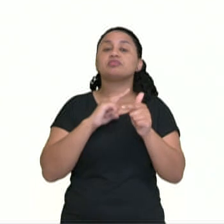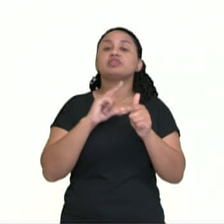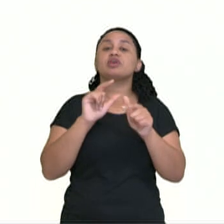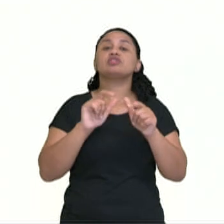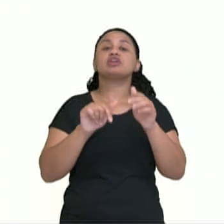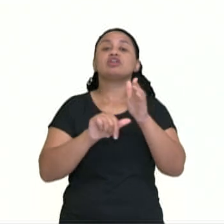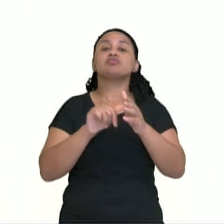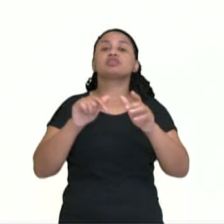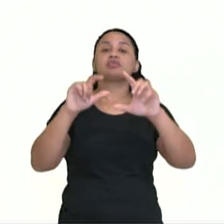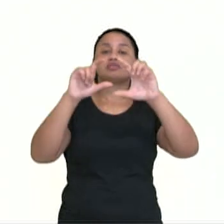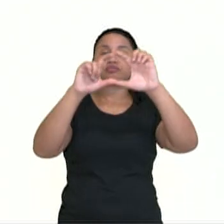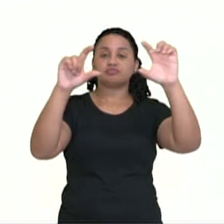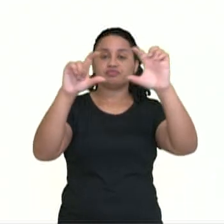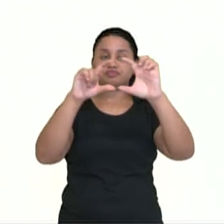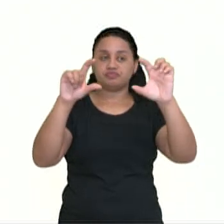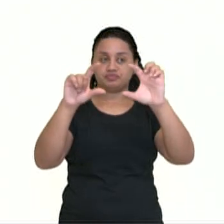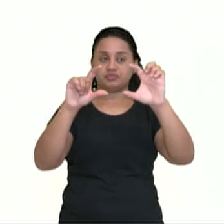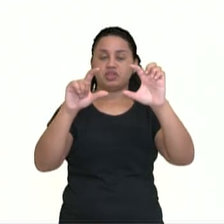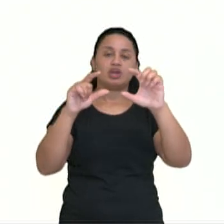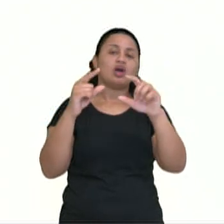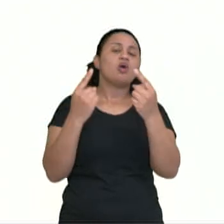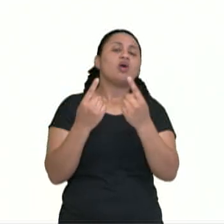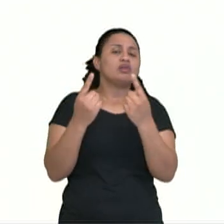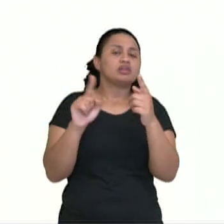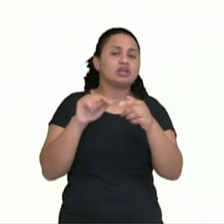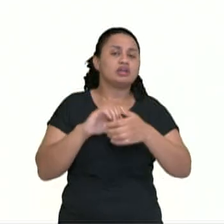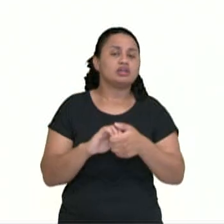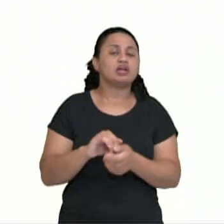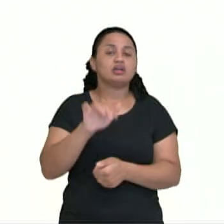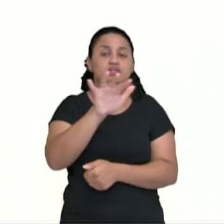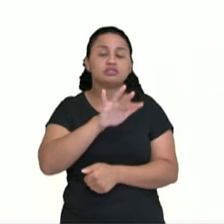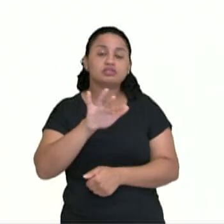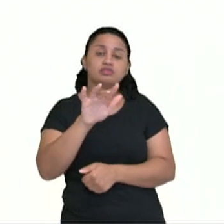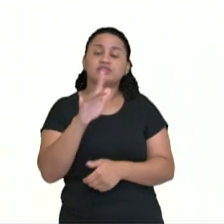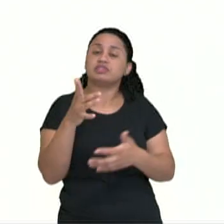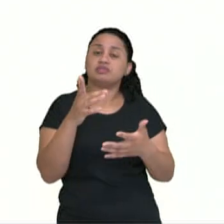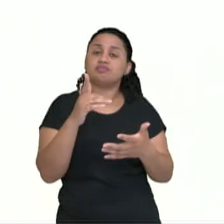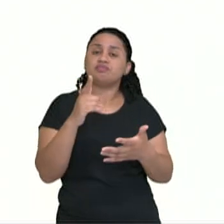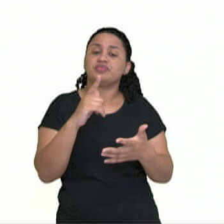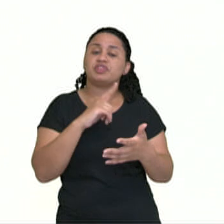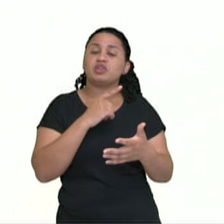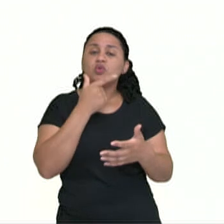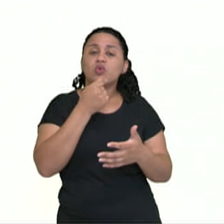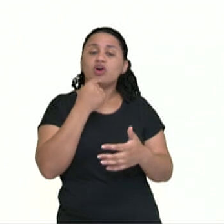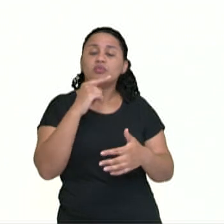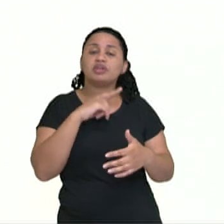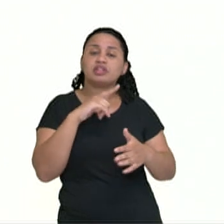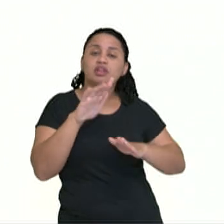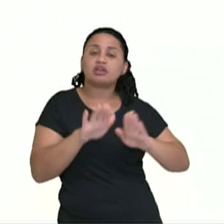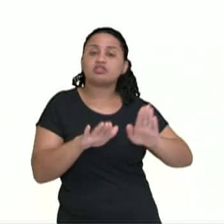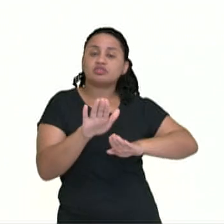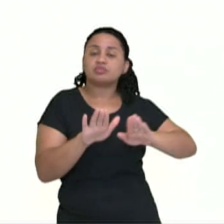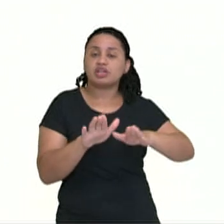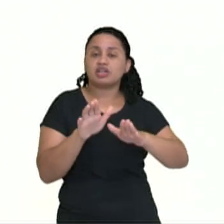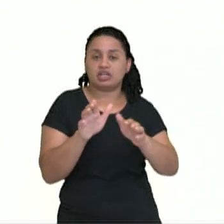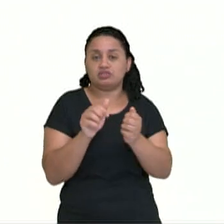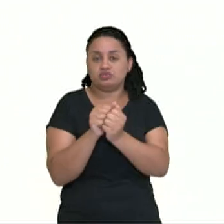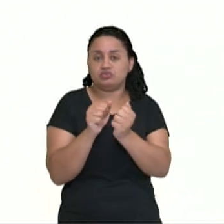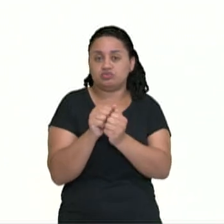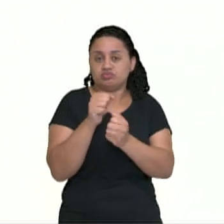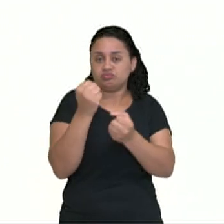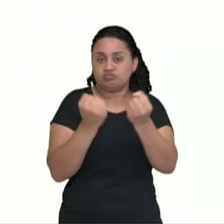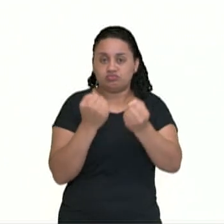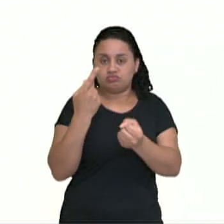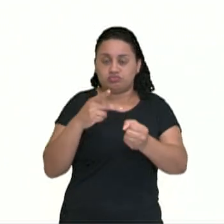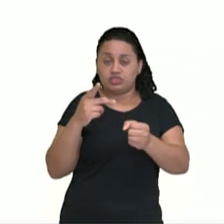primeiro parágrafo. Qual é o problema? O fato de o homem estar com o pinguim sentado no banco de trás